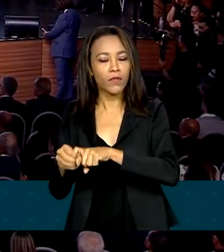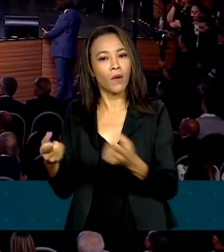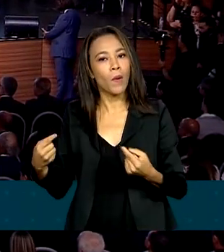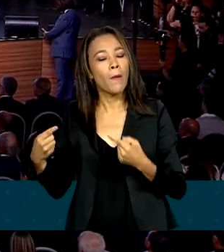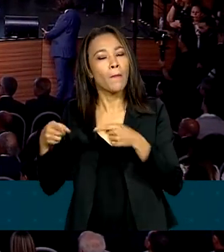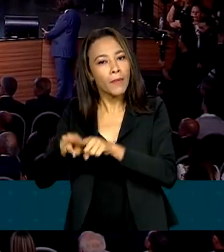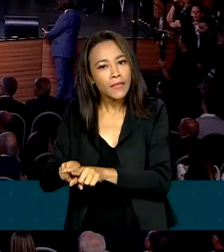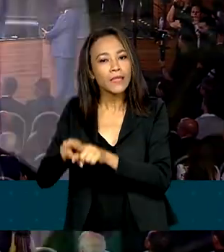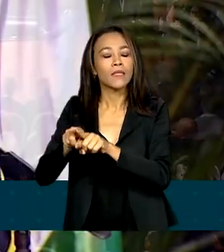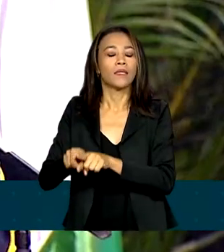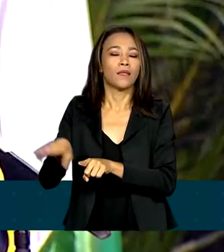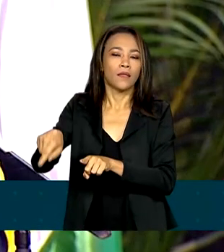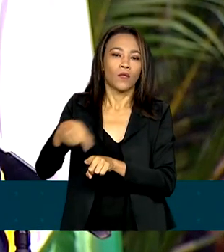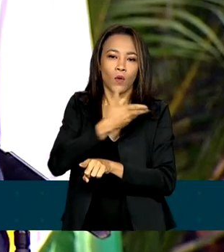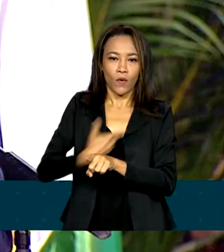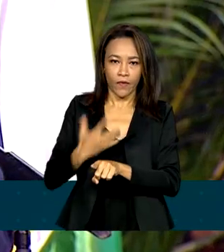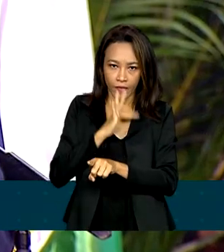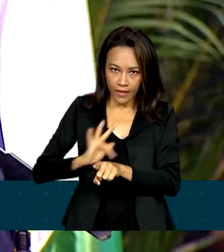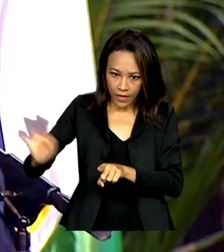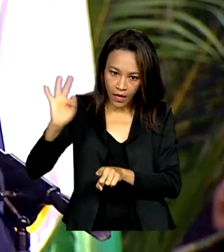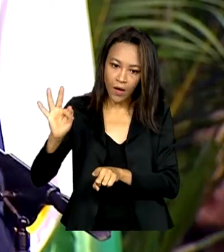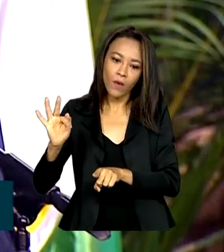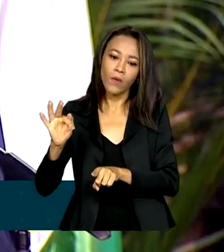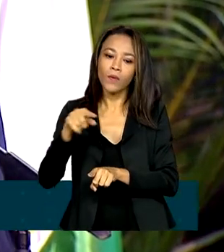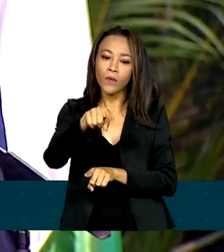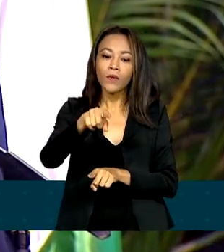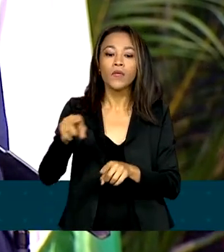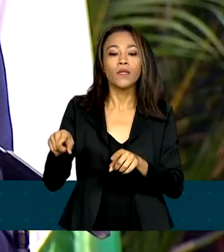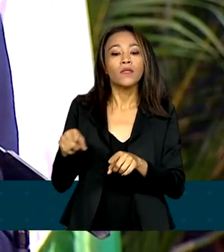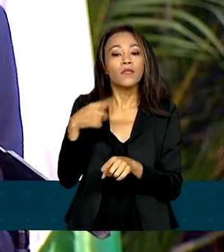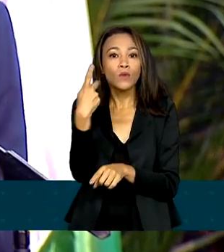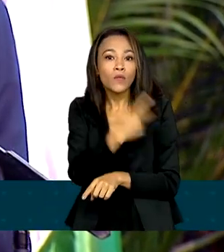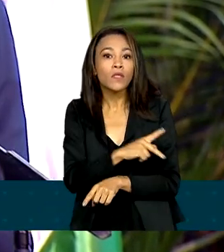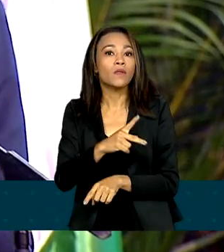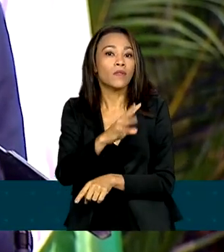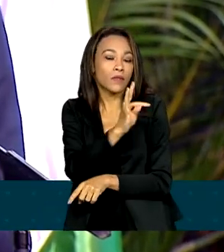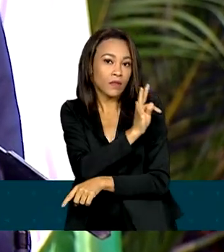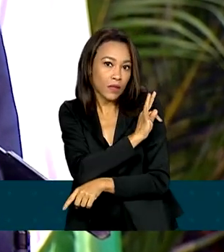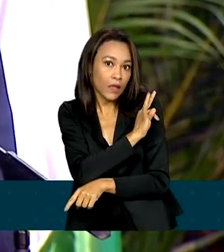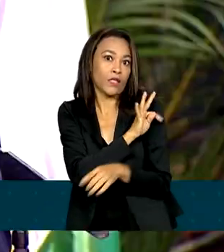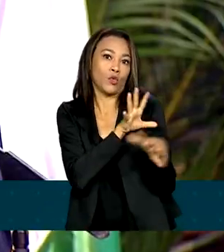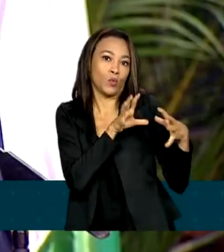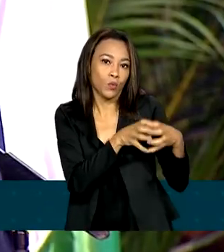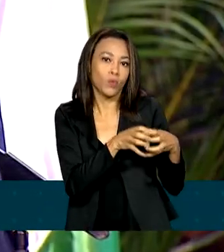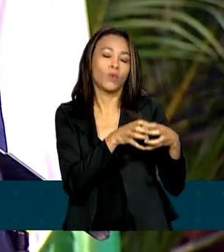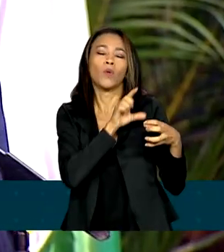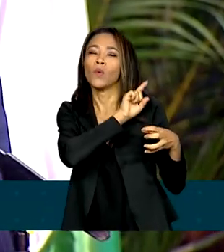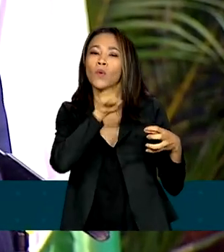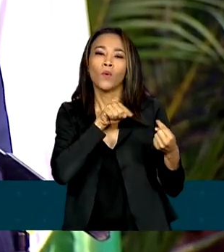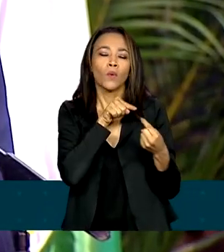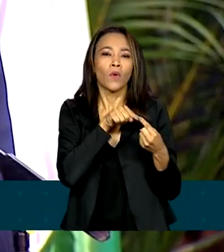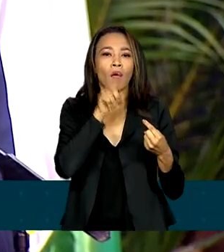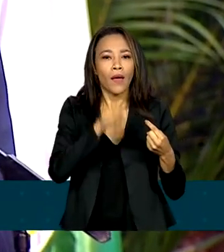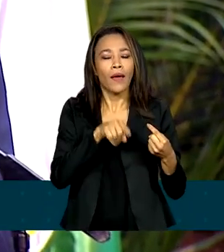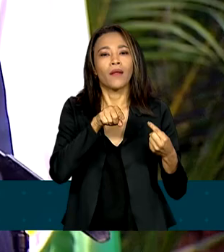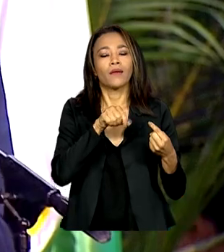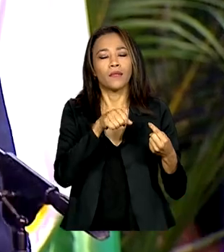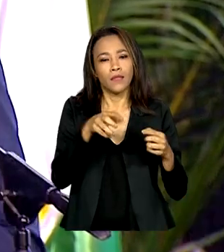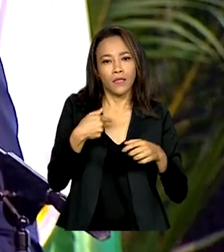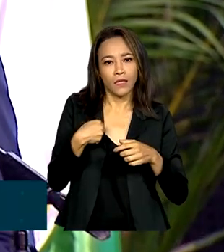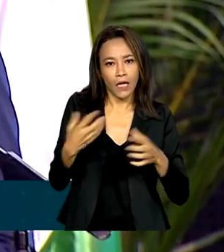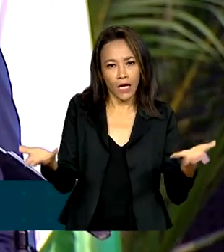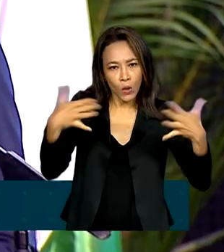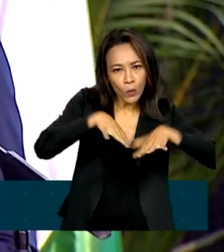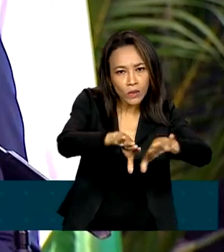os recursos e a reconhecida excelência técnica dos seus empregados e empregadas para inclusão e combate a